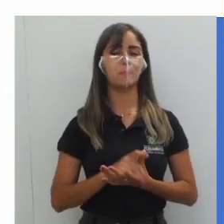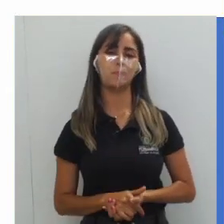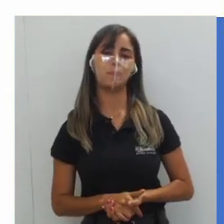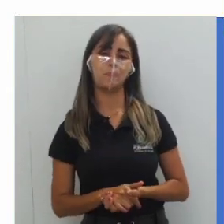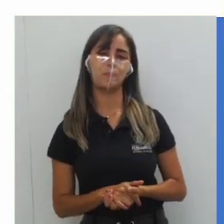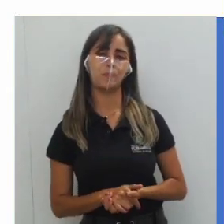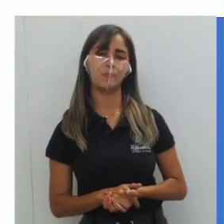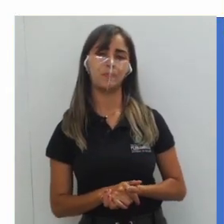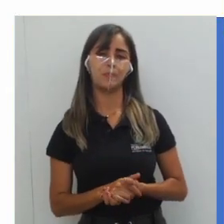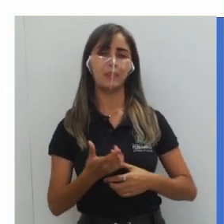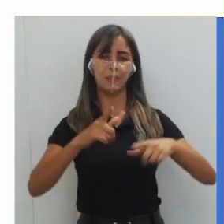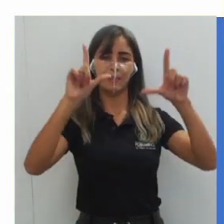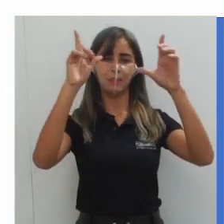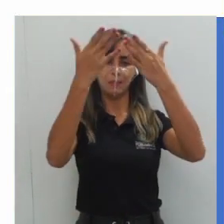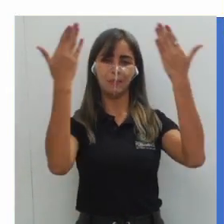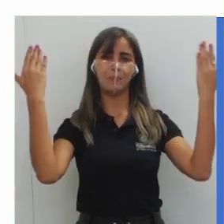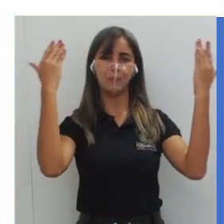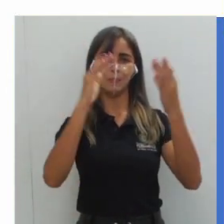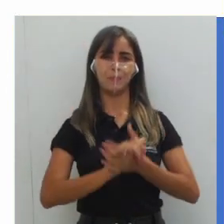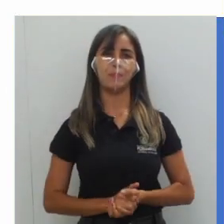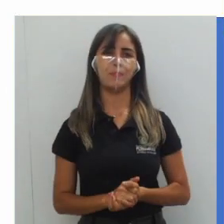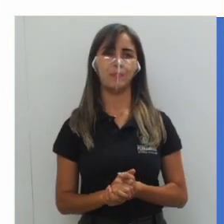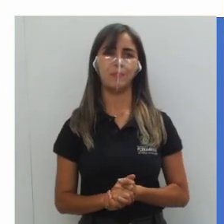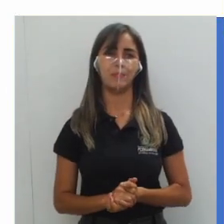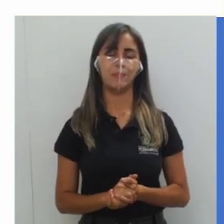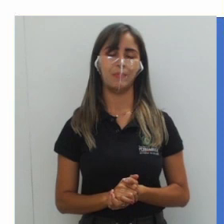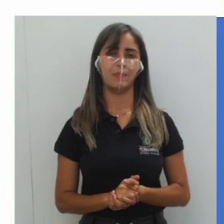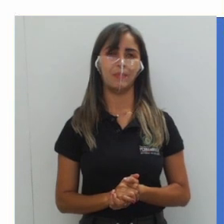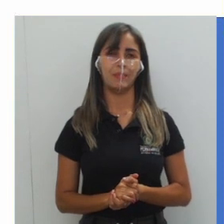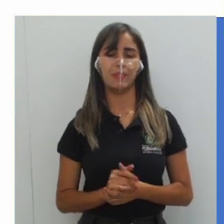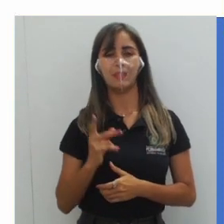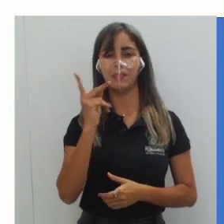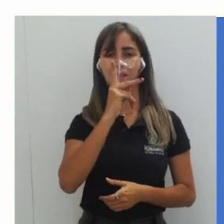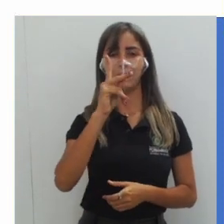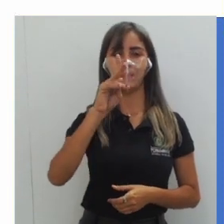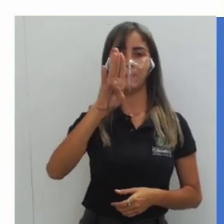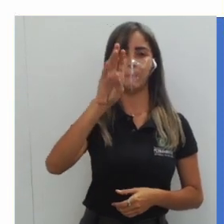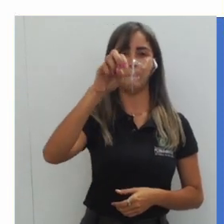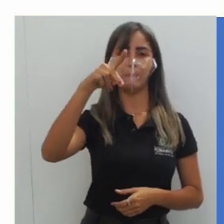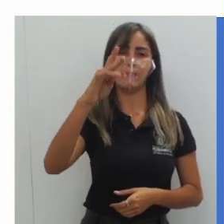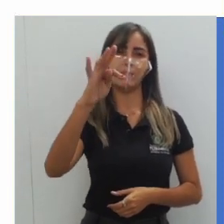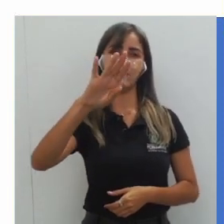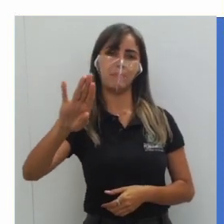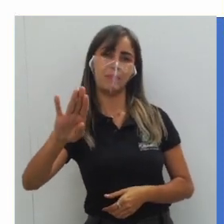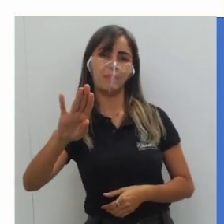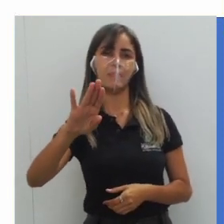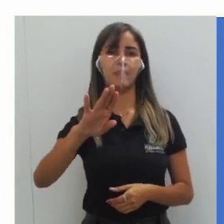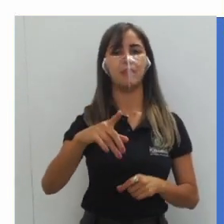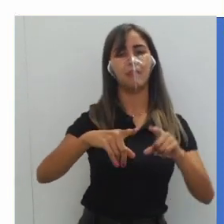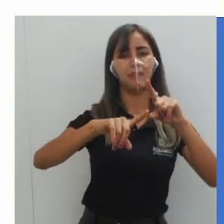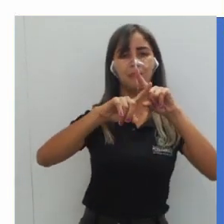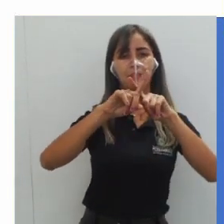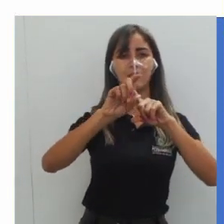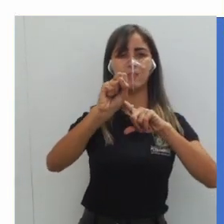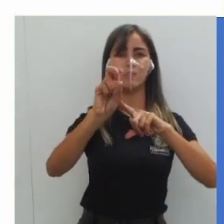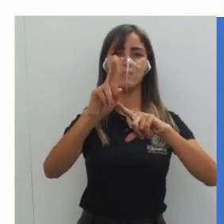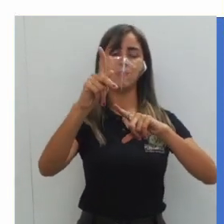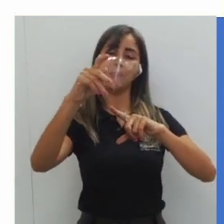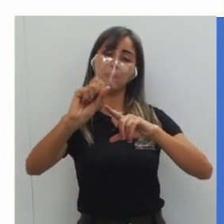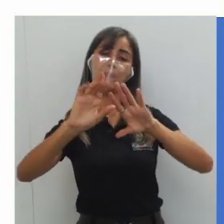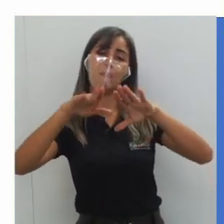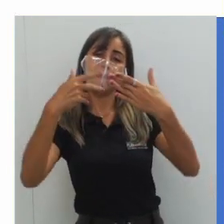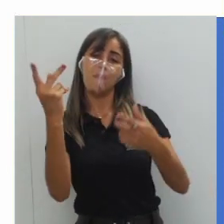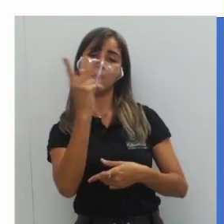Vamos pensando. Segue aí a próxima sequência. Entre Batman vs Superman, para